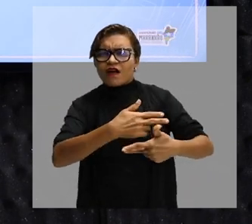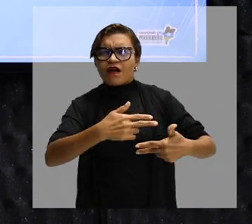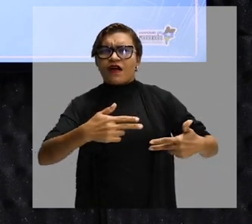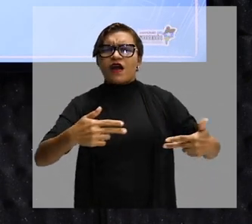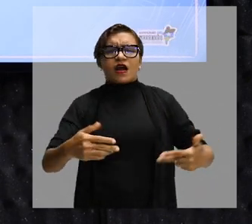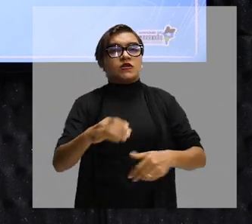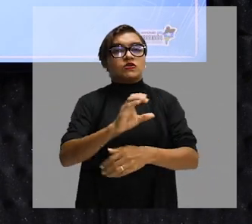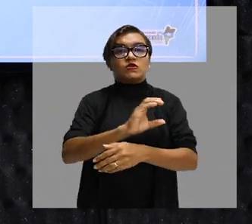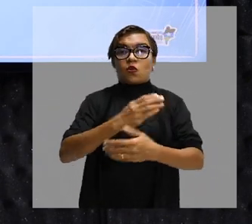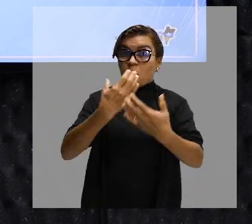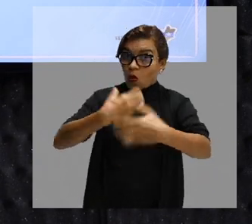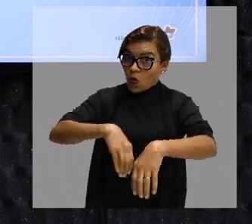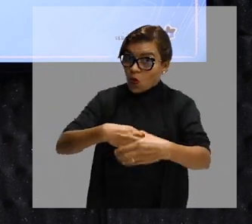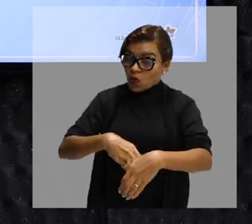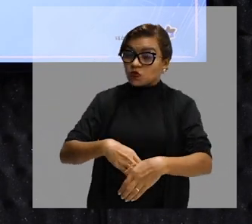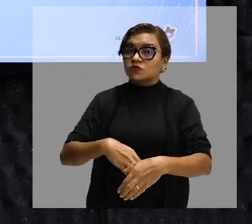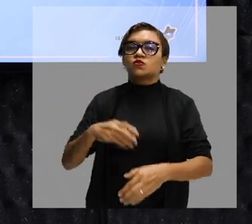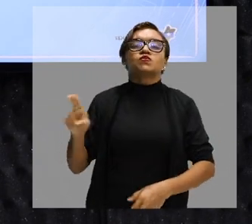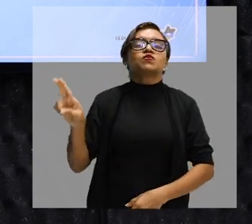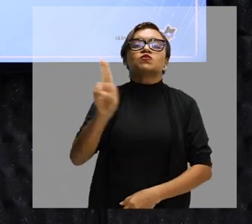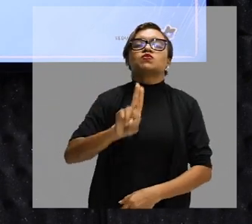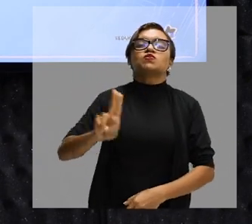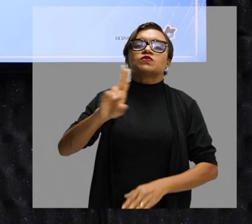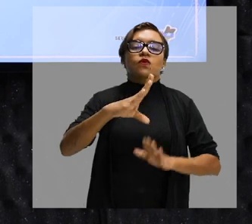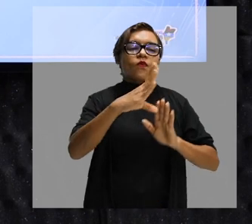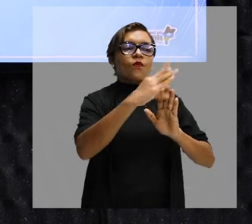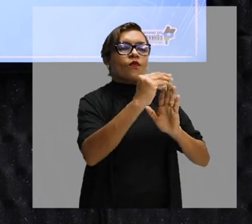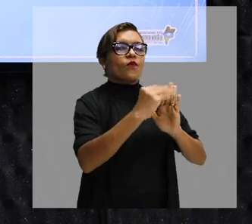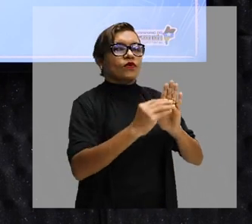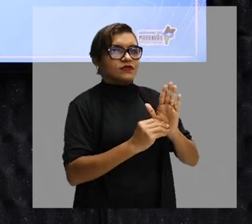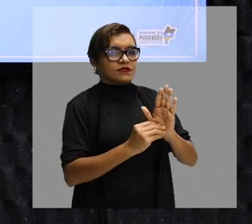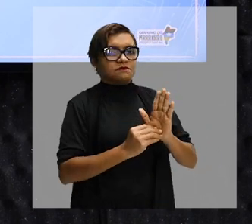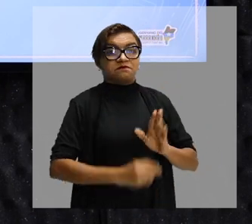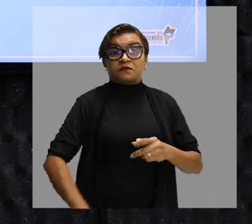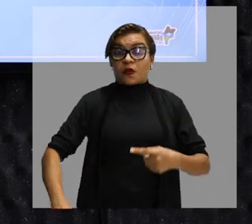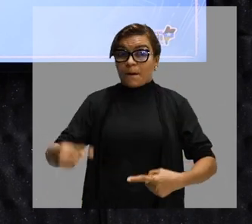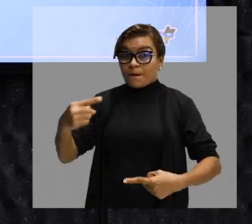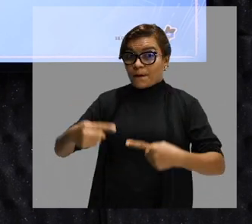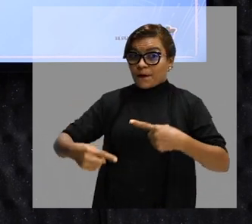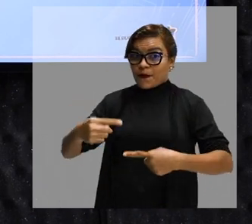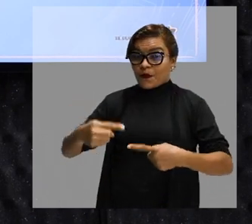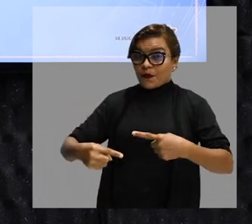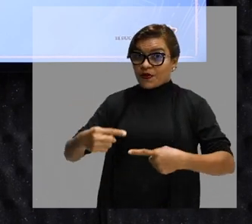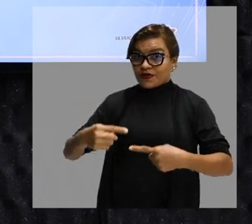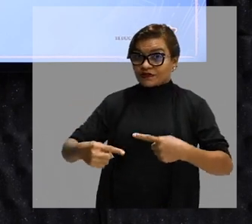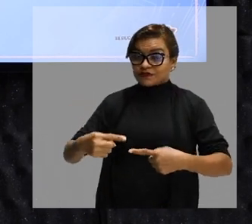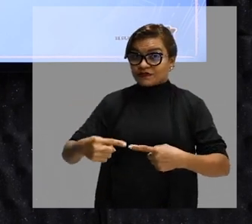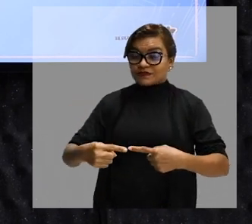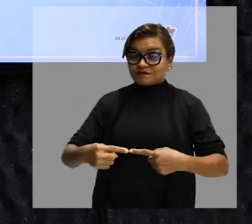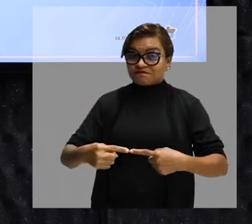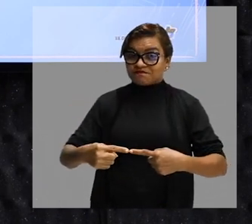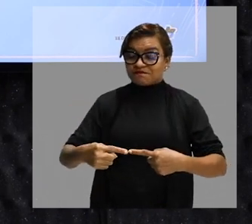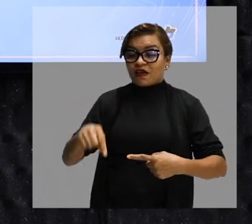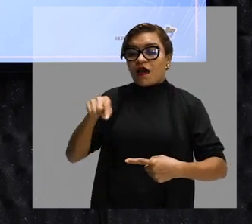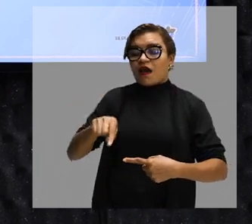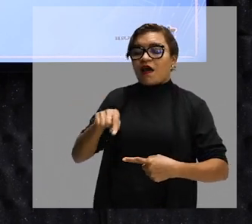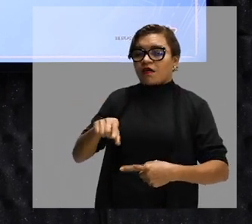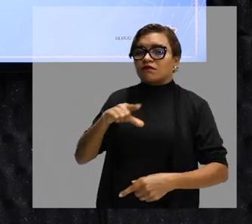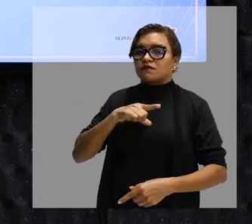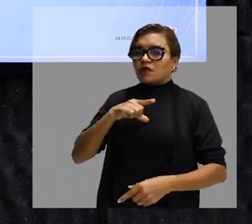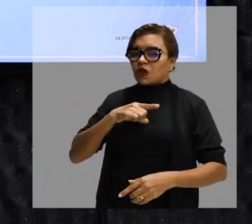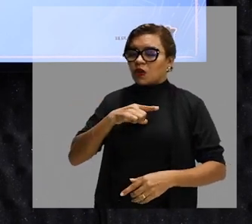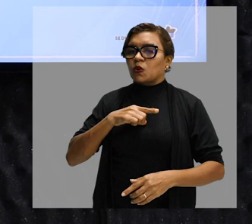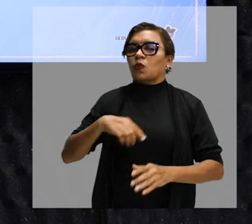muitos concursos utilizam estes conceitos. Política, macro conceito, extremamente